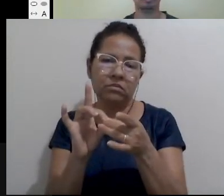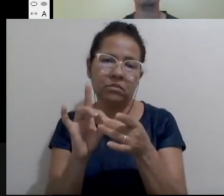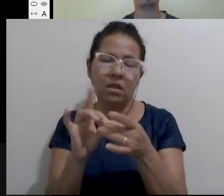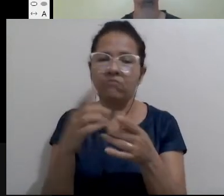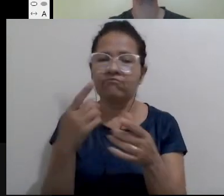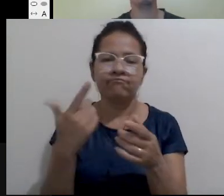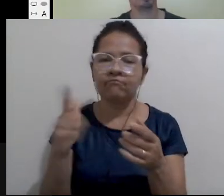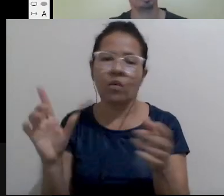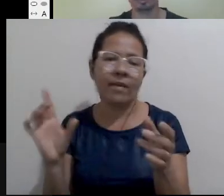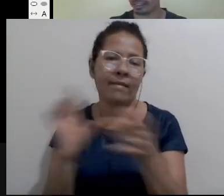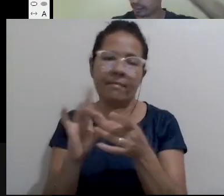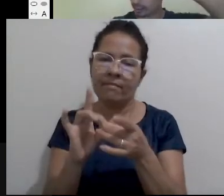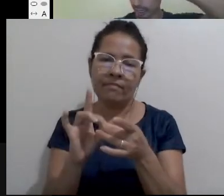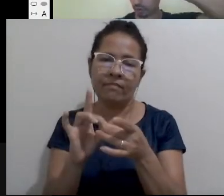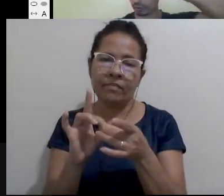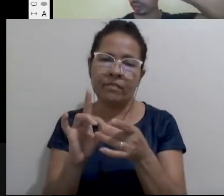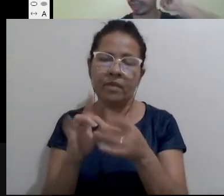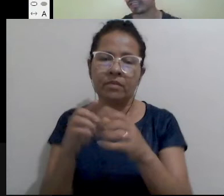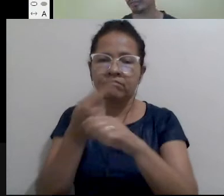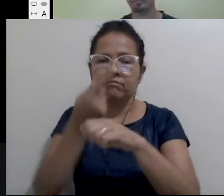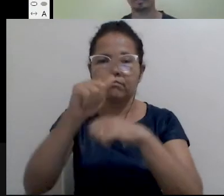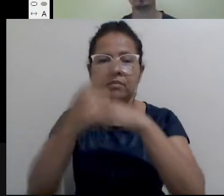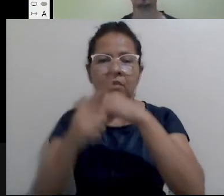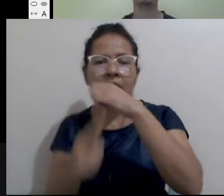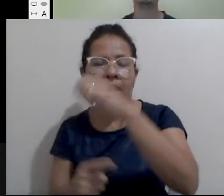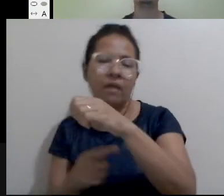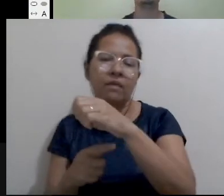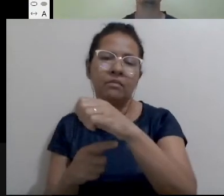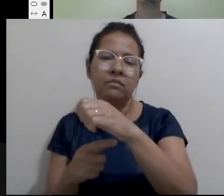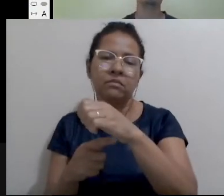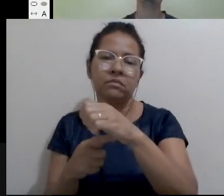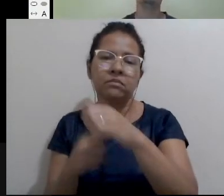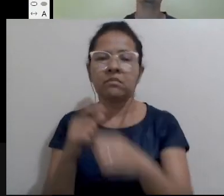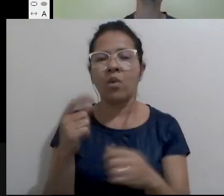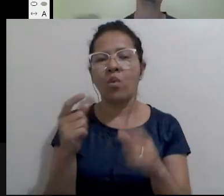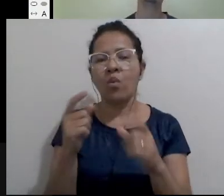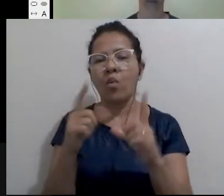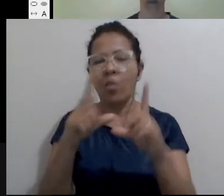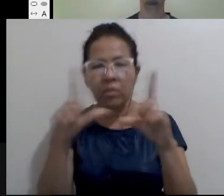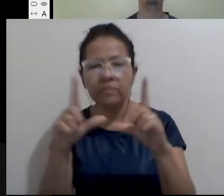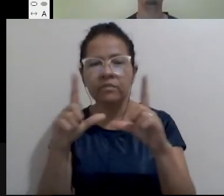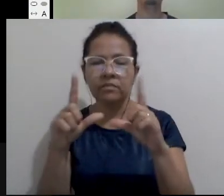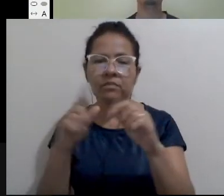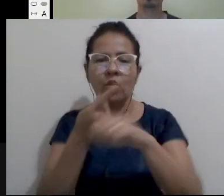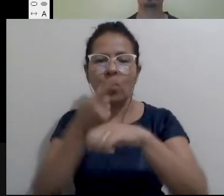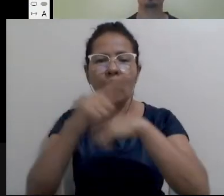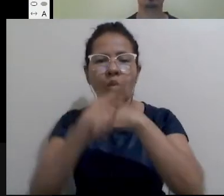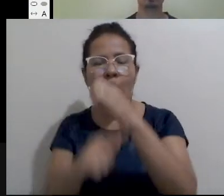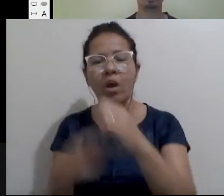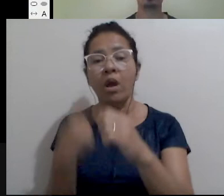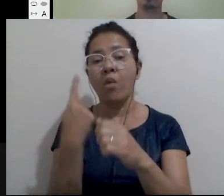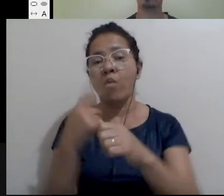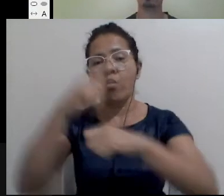ele não vai ocupar esses orbitais que mesmo assim estejam com apenas um orbital